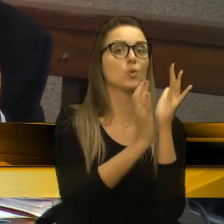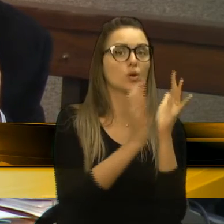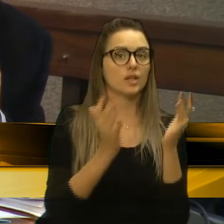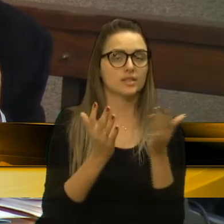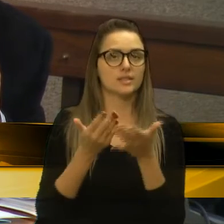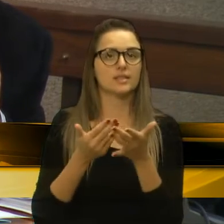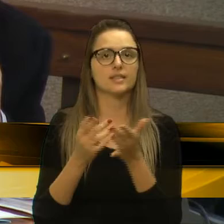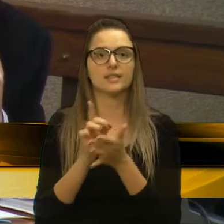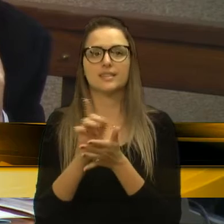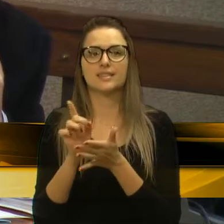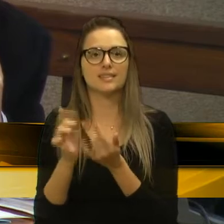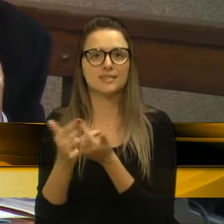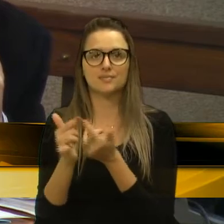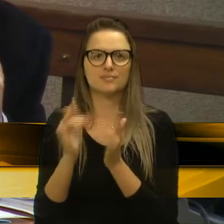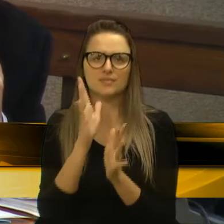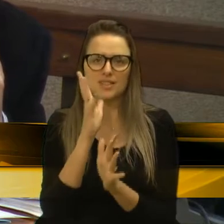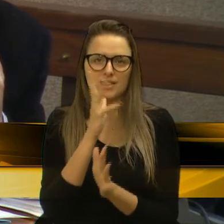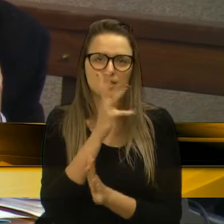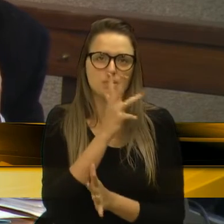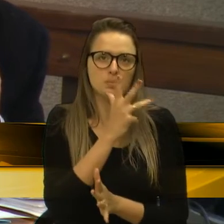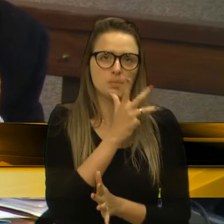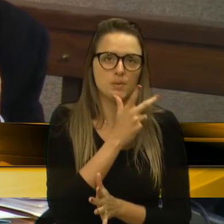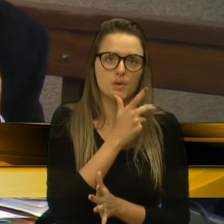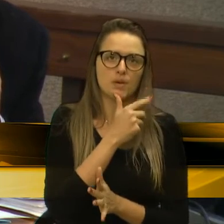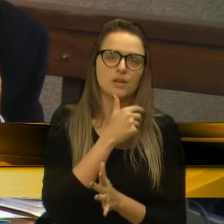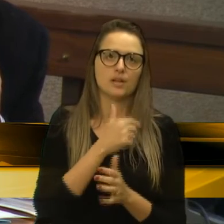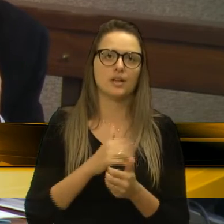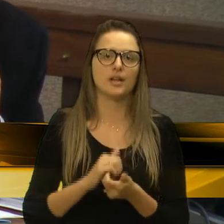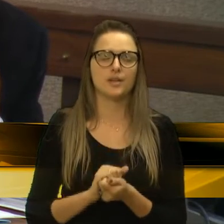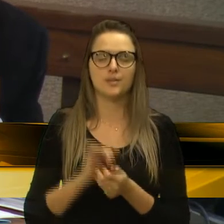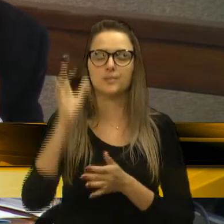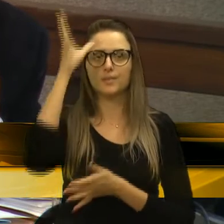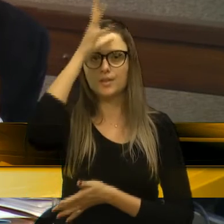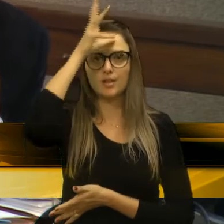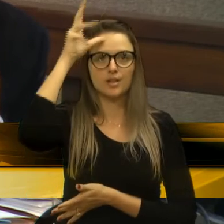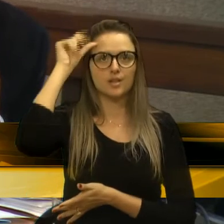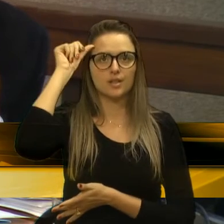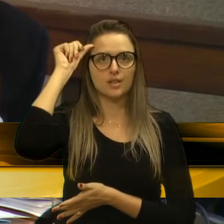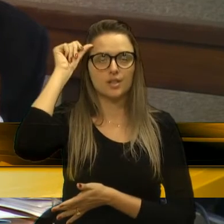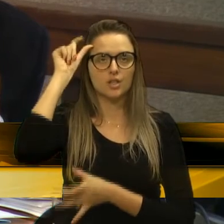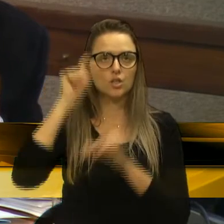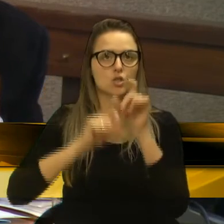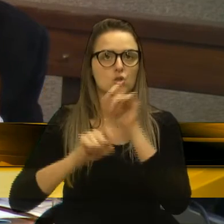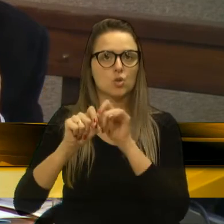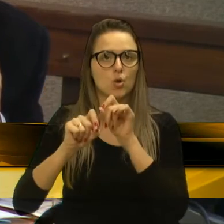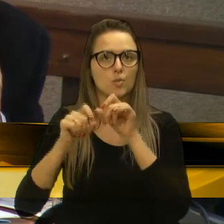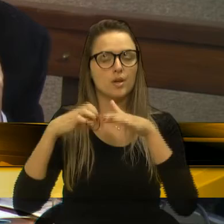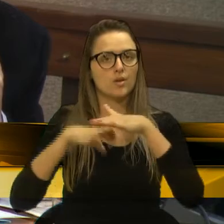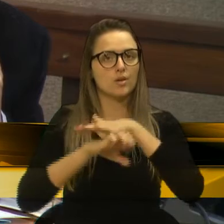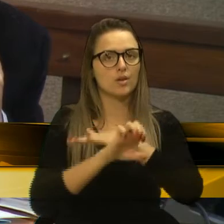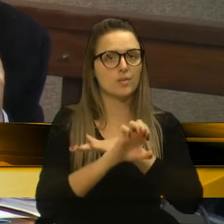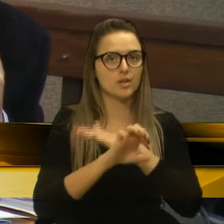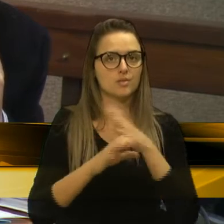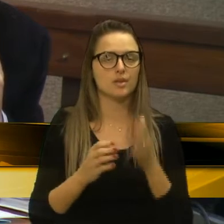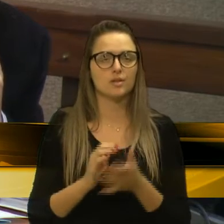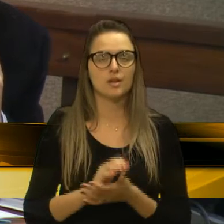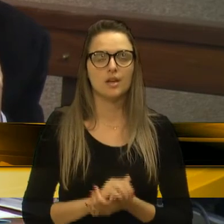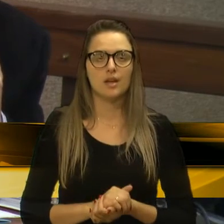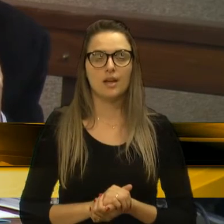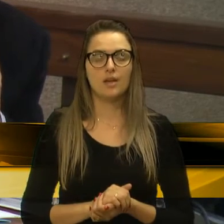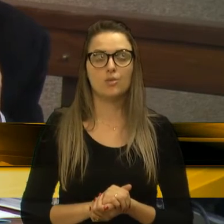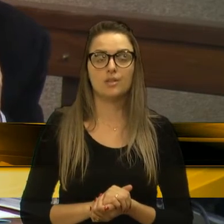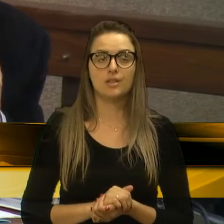descabida e que tem a prefeitura de caxias do sul em relação a esse empreendimento mas de qualquer maneira o